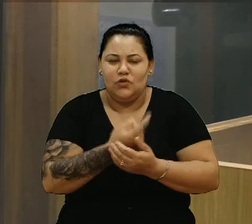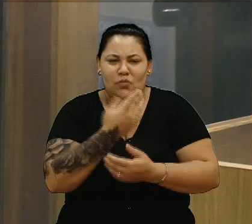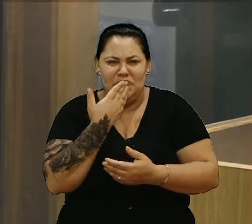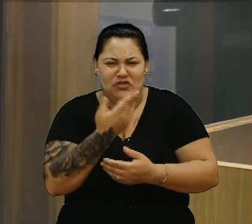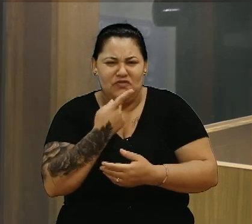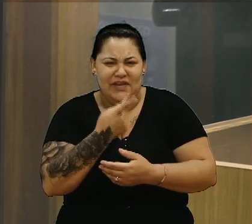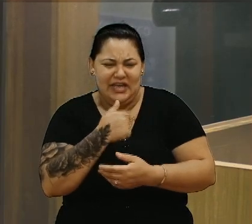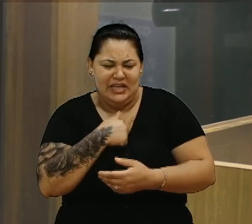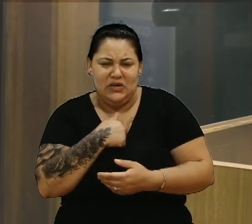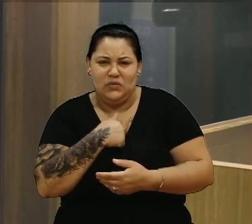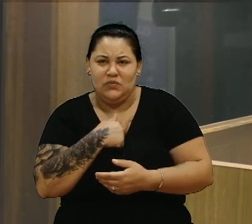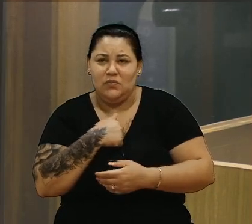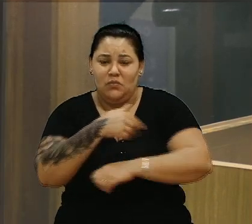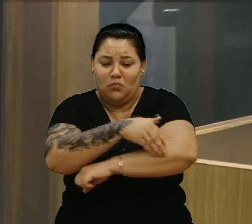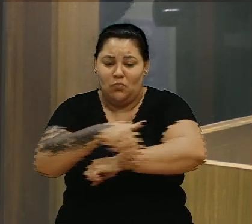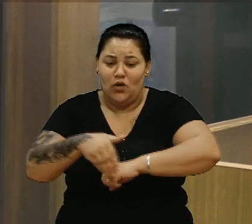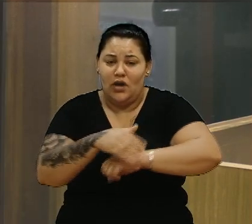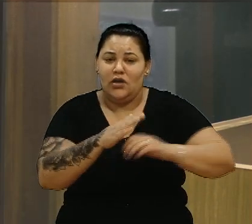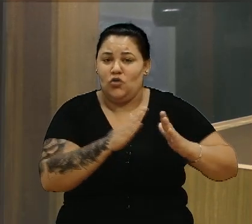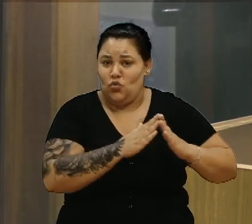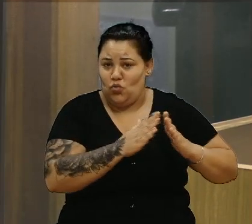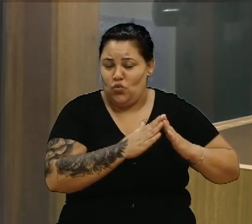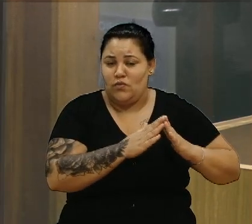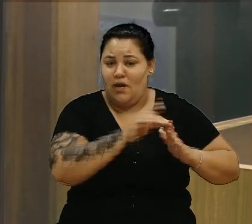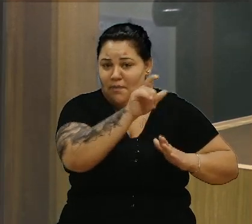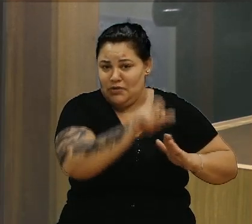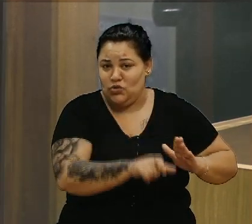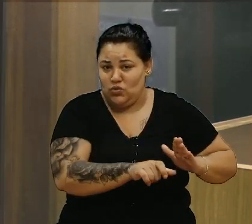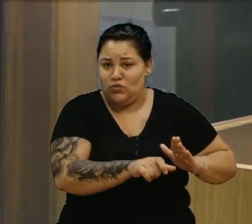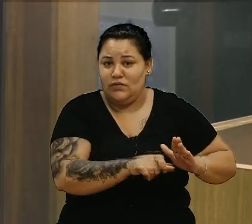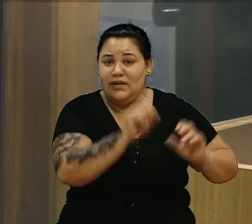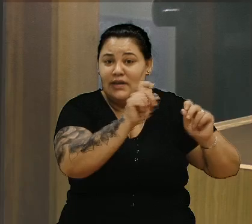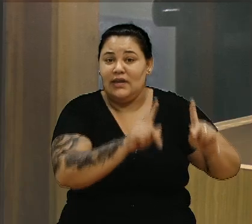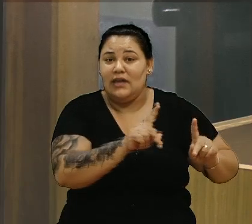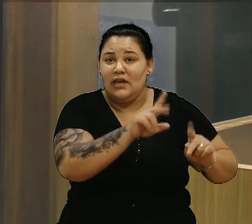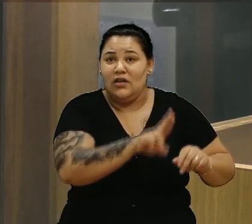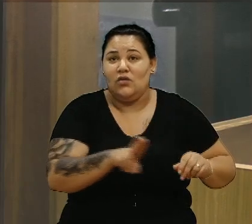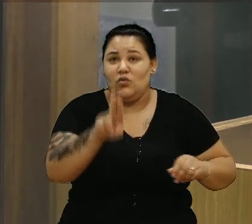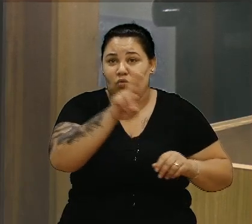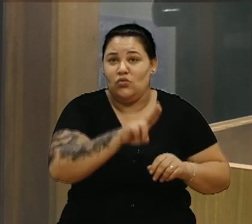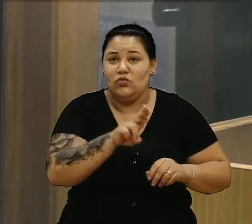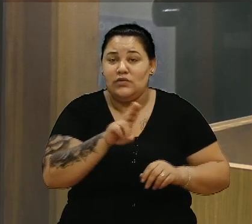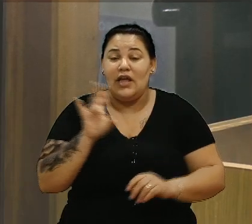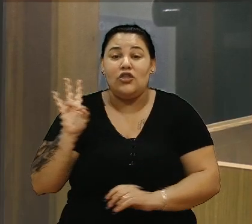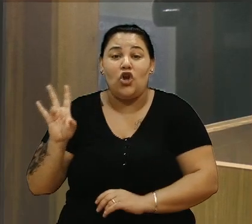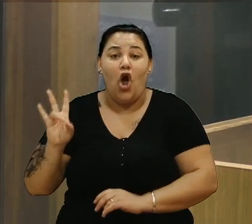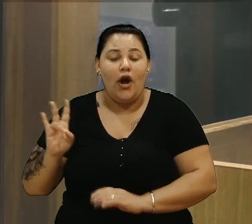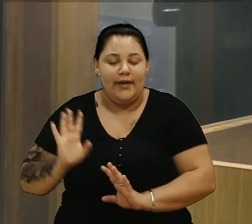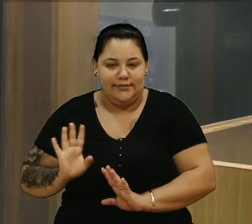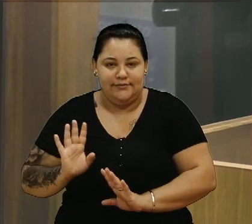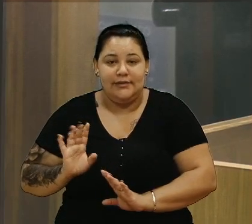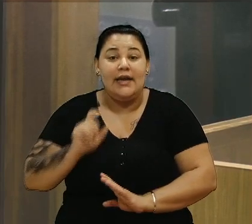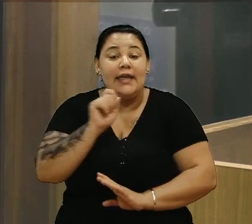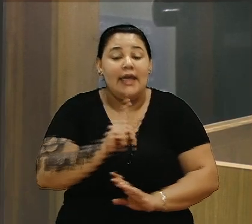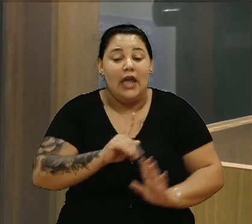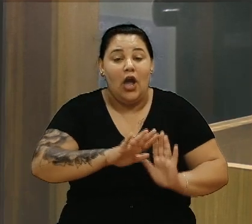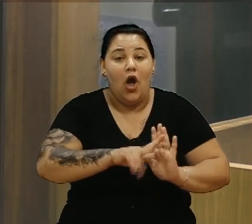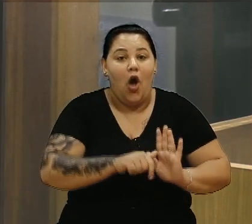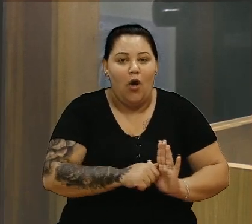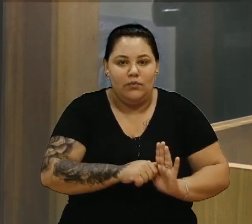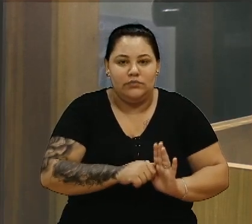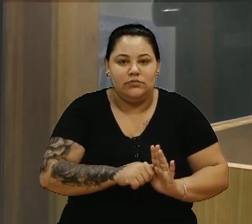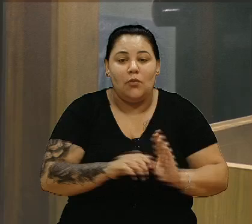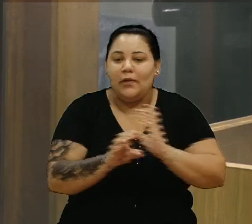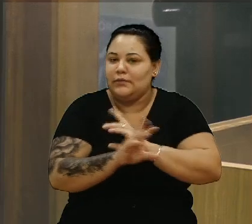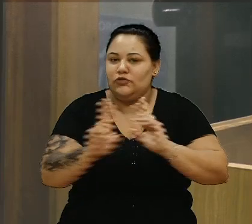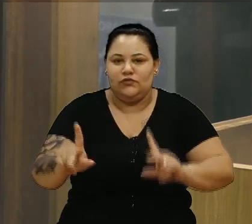devemos separar moradores de rua com quem usa droga e furta em nossa cidade. São duas coisas distintas. As pessoas em